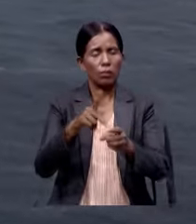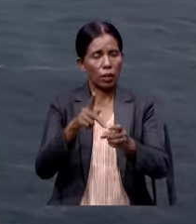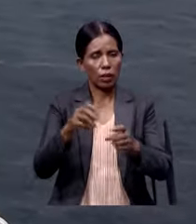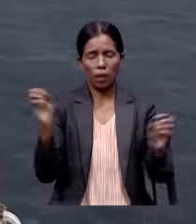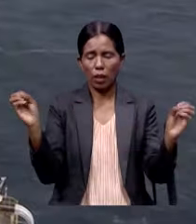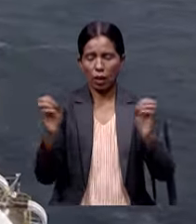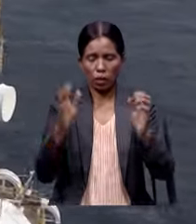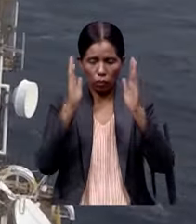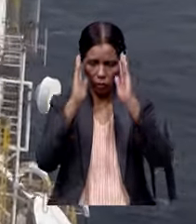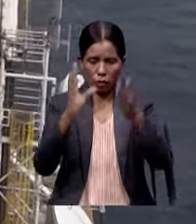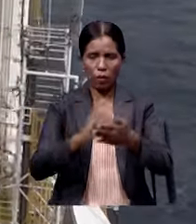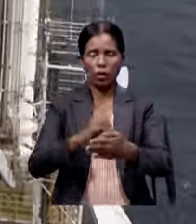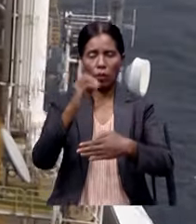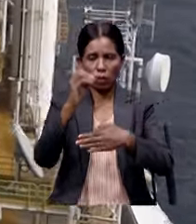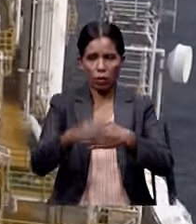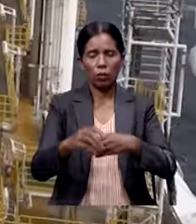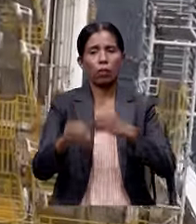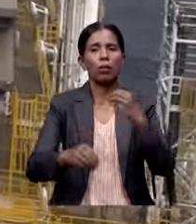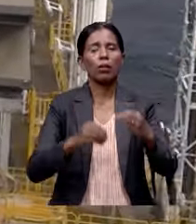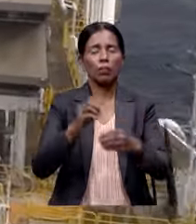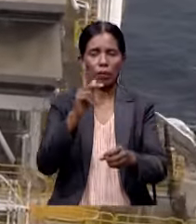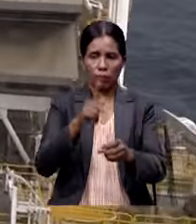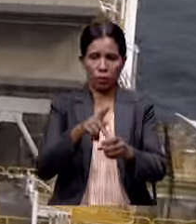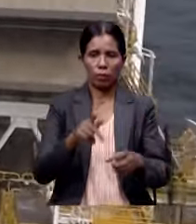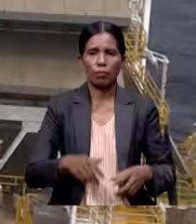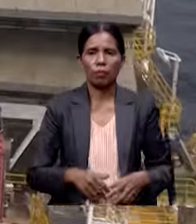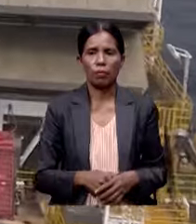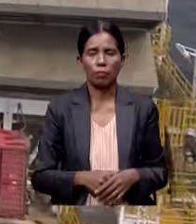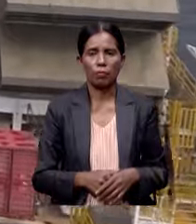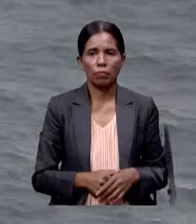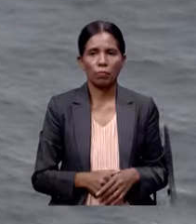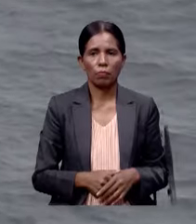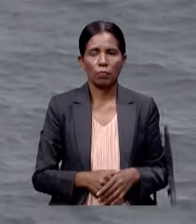desenvolvimento campo Greater Sunrise. Santina de Jesus, Marito da Costa, GMN.